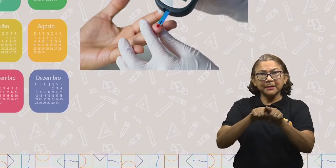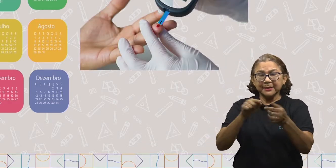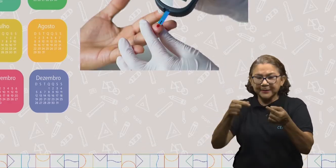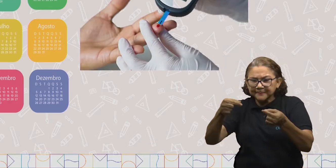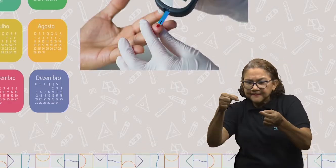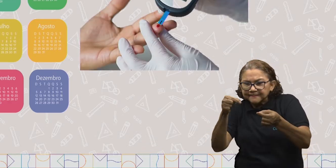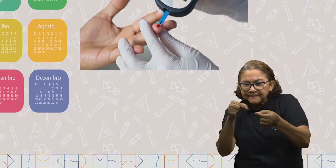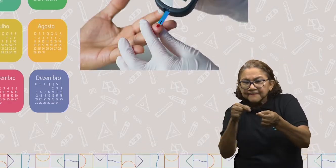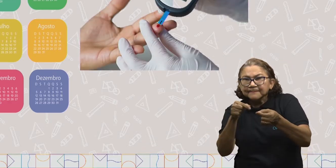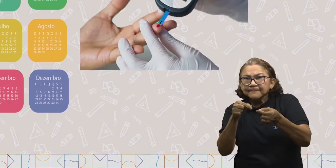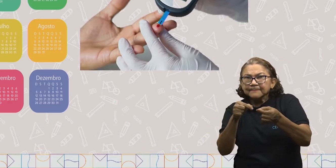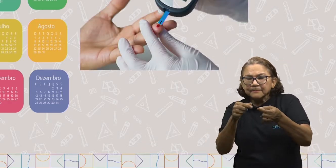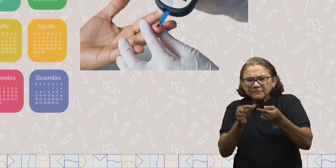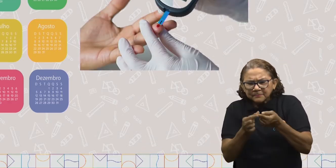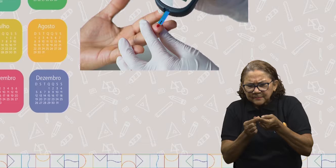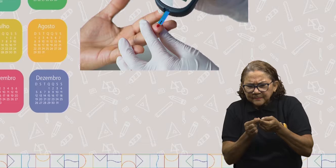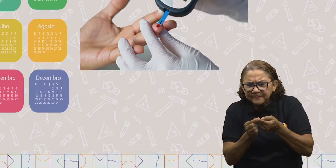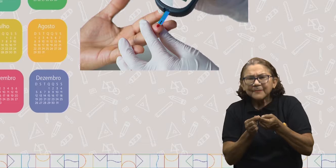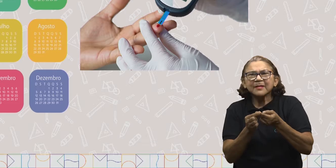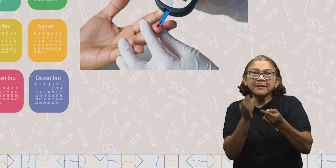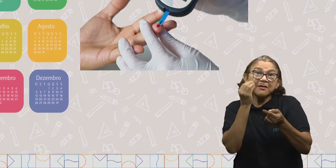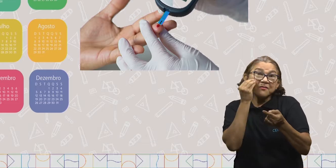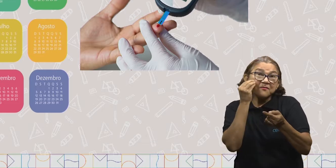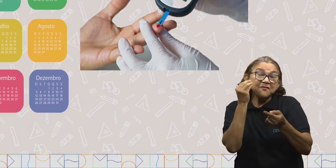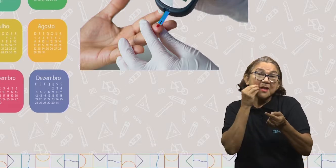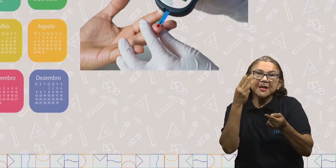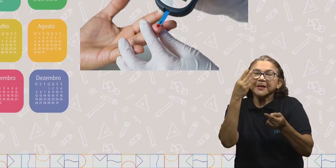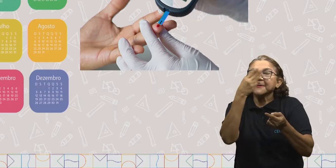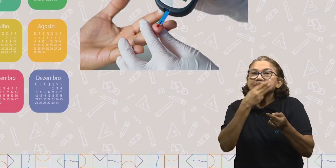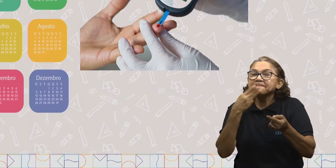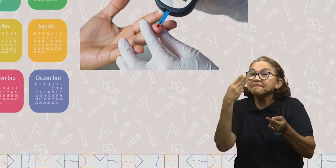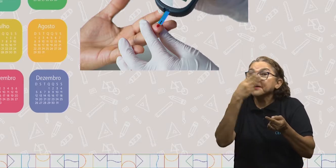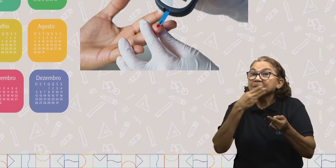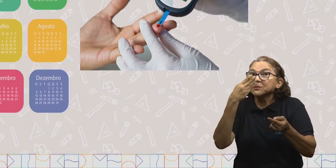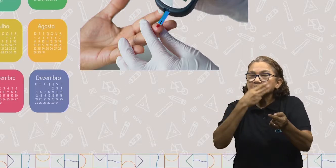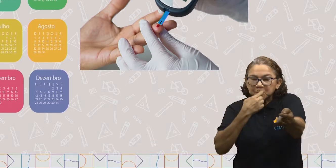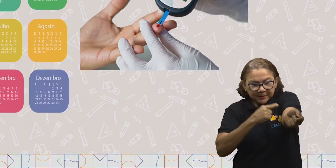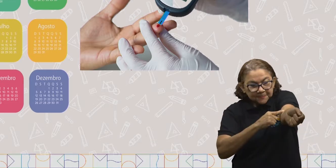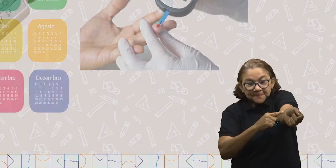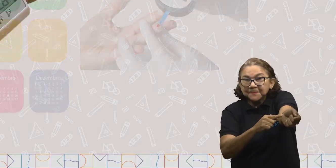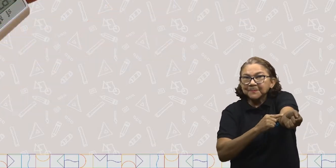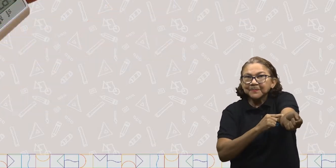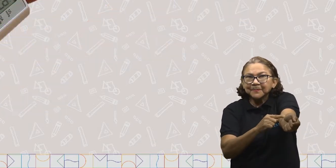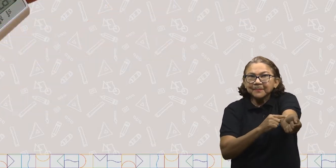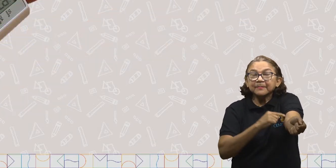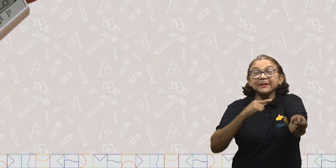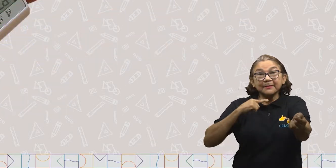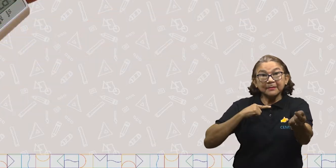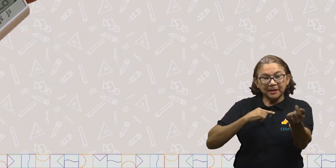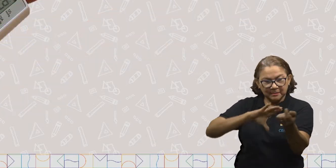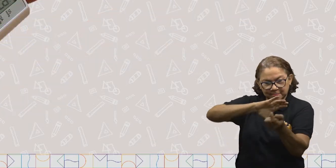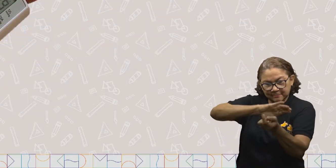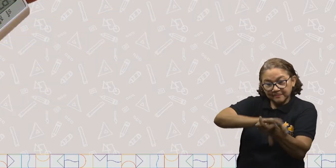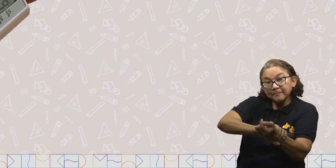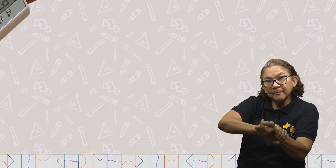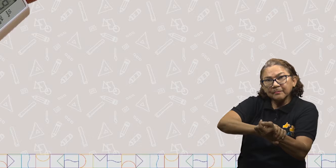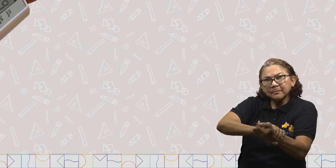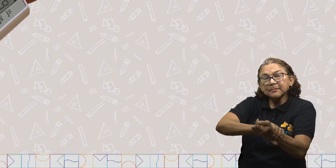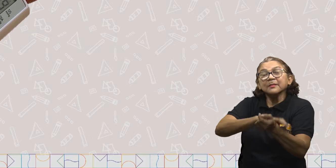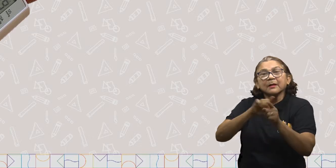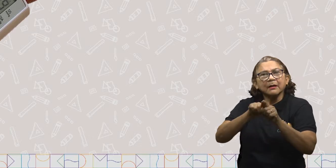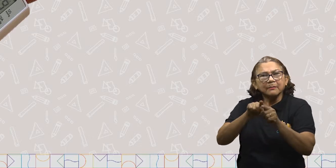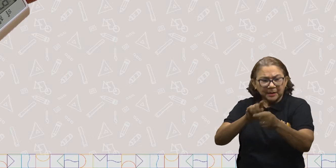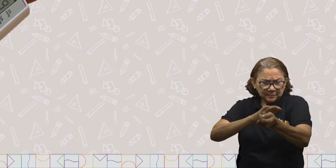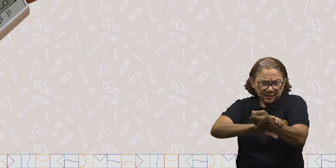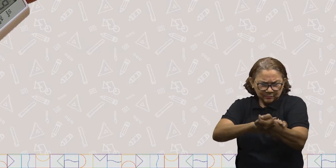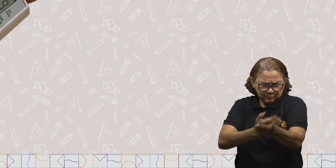de glicemia, que serve para medir a quantidade de açúcar que nós temos no sangue. Temos aqui o medidor de